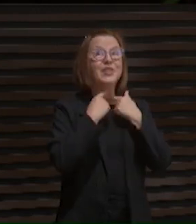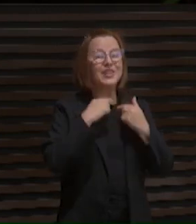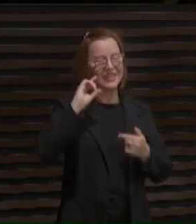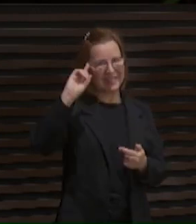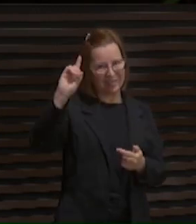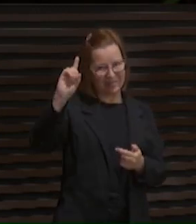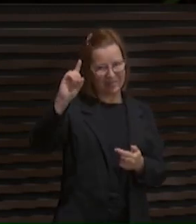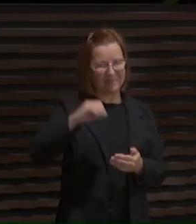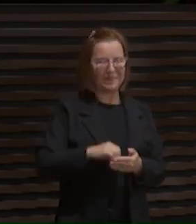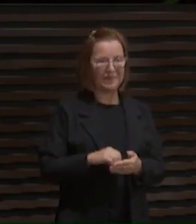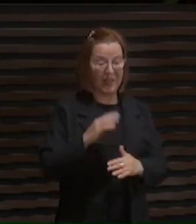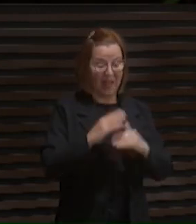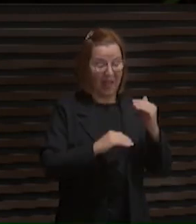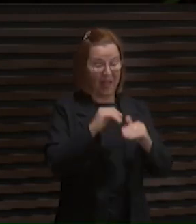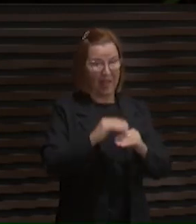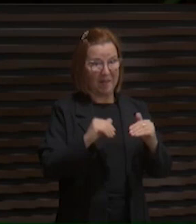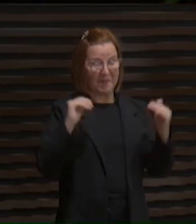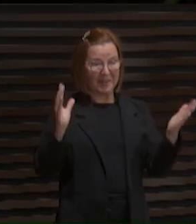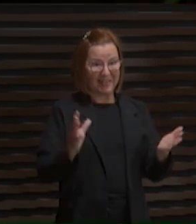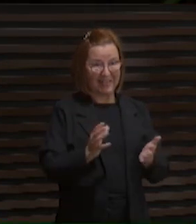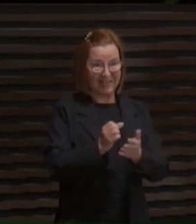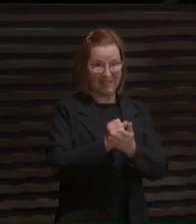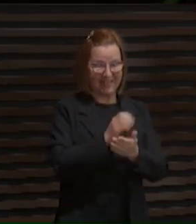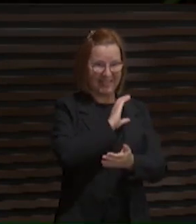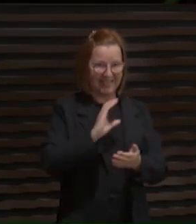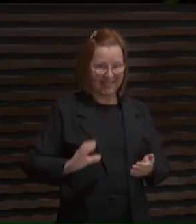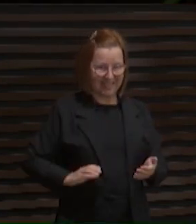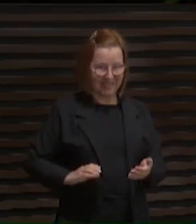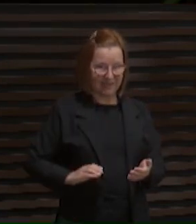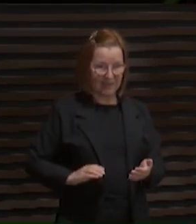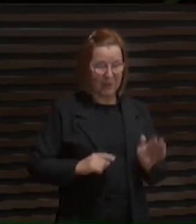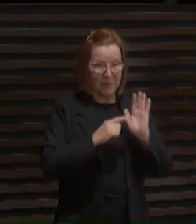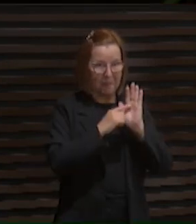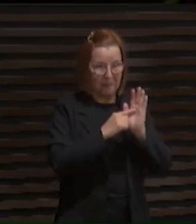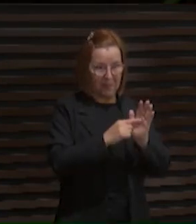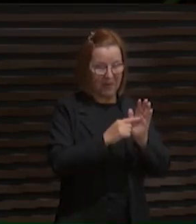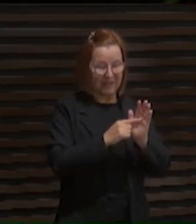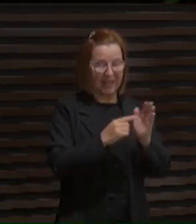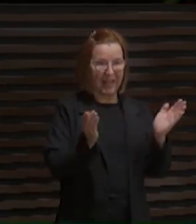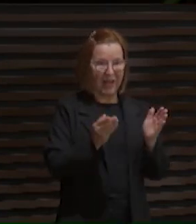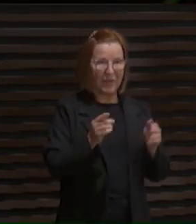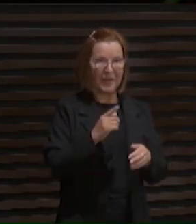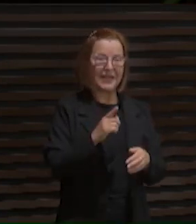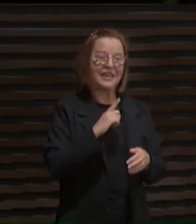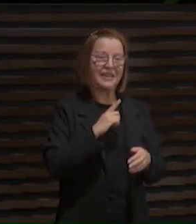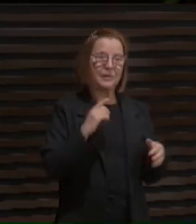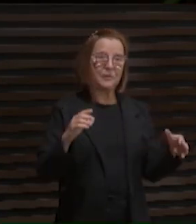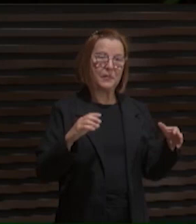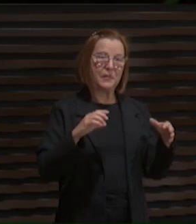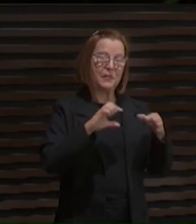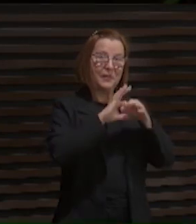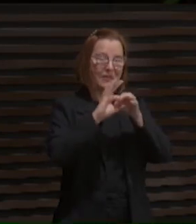Cristo aponta para um relacionamento profundo com Ele. Morremos juntamente com Ele, para que Ele